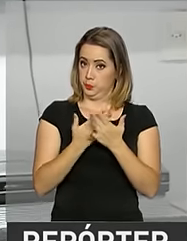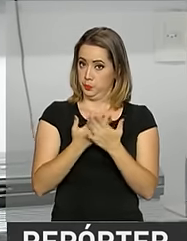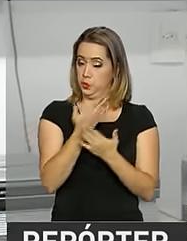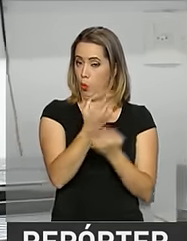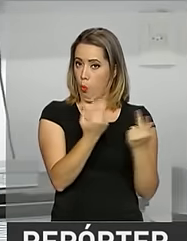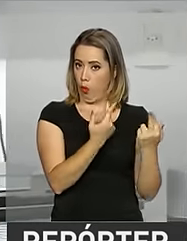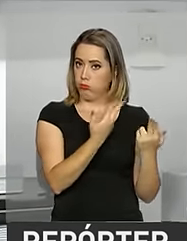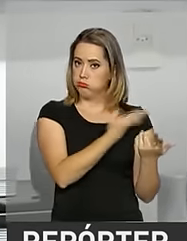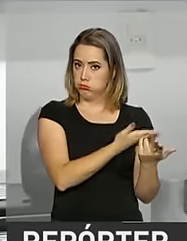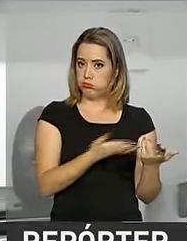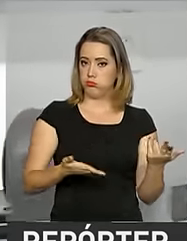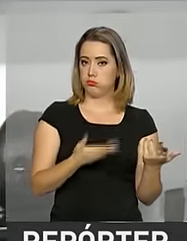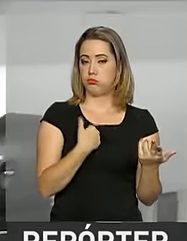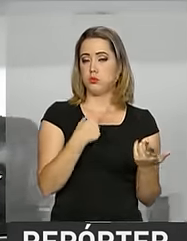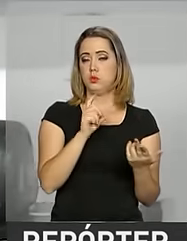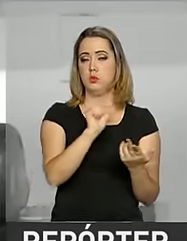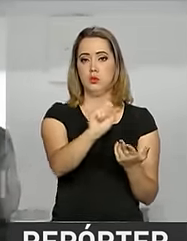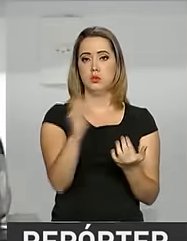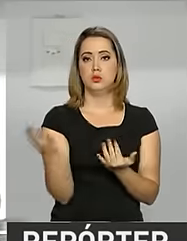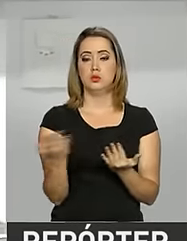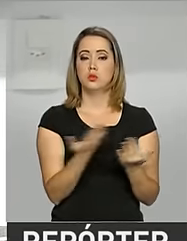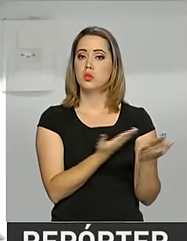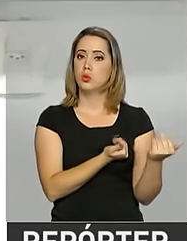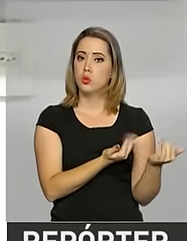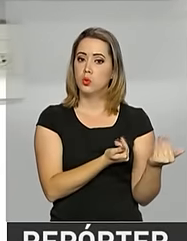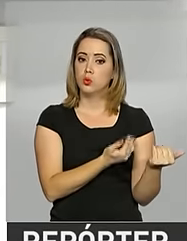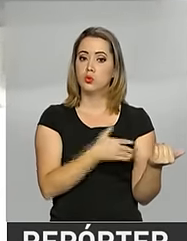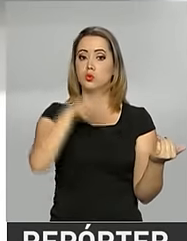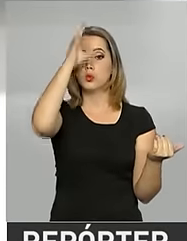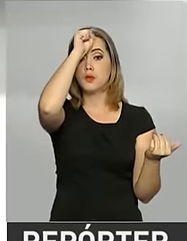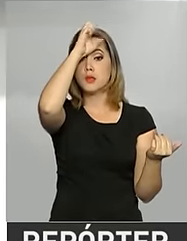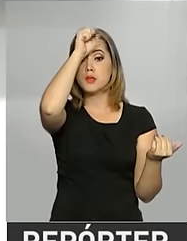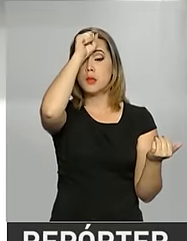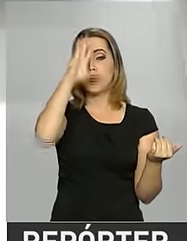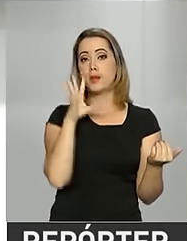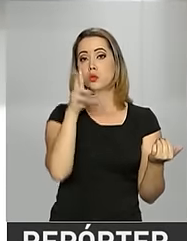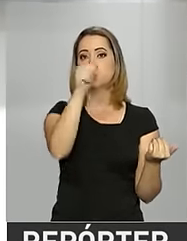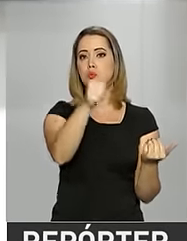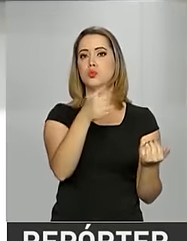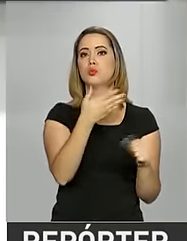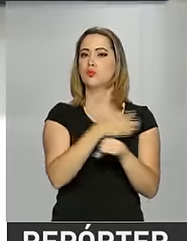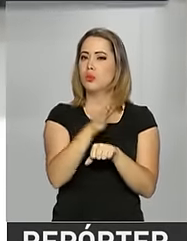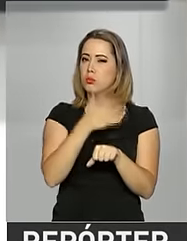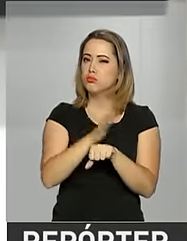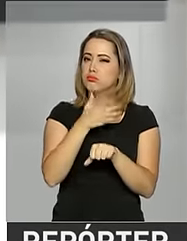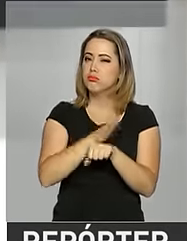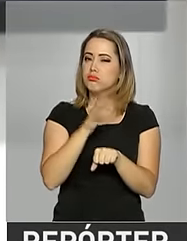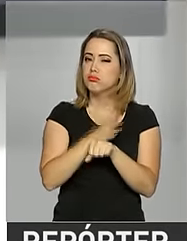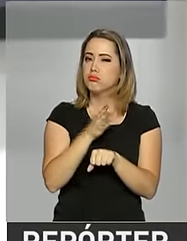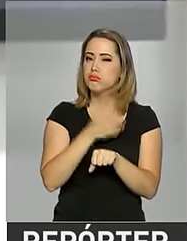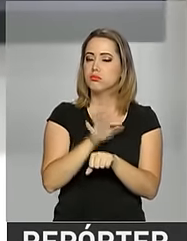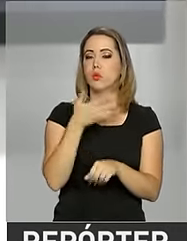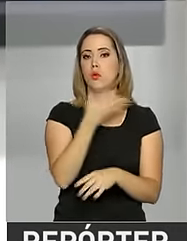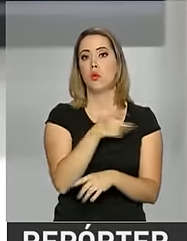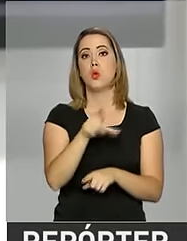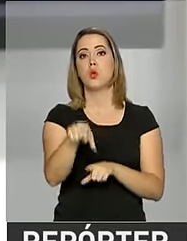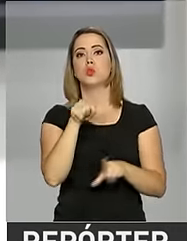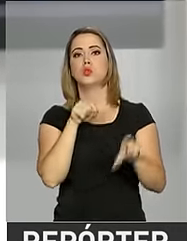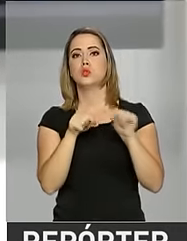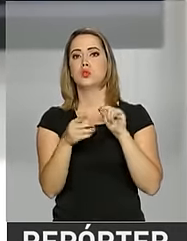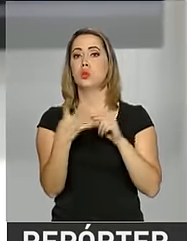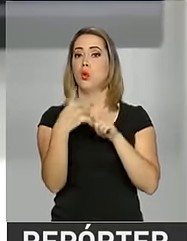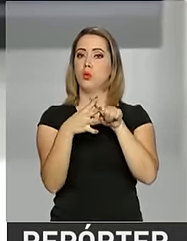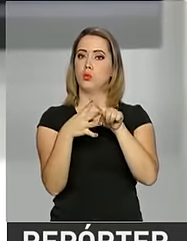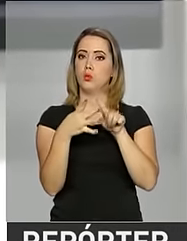do programa Aprendiz na Medida recebem toda a base teórica para colocar em prática o aprendizado. Aqui eles vão poder escolher entre